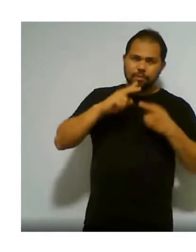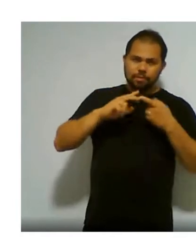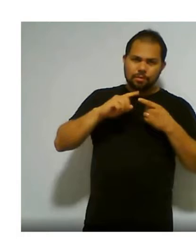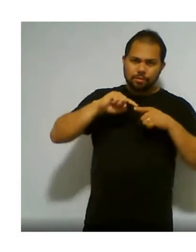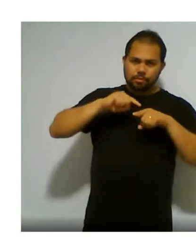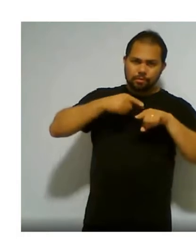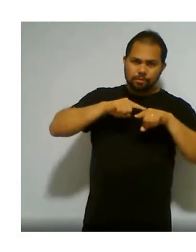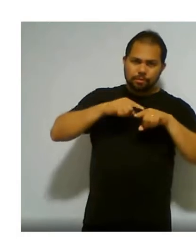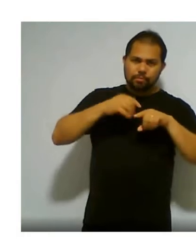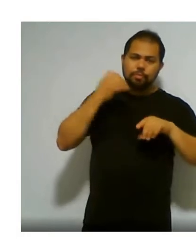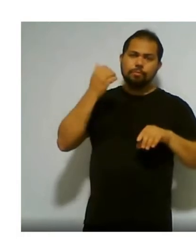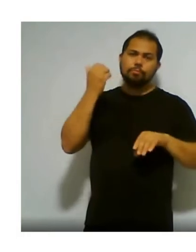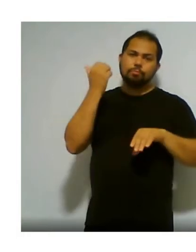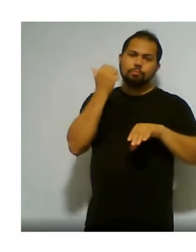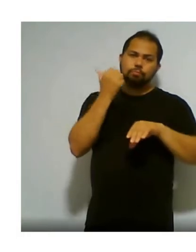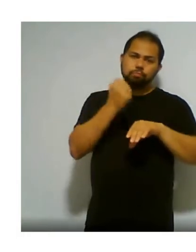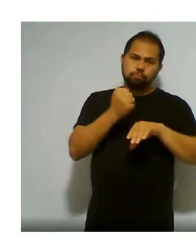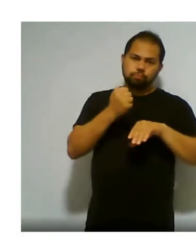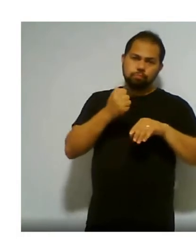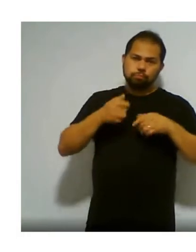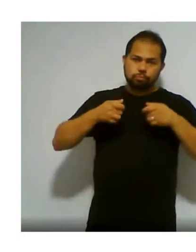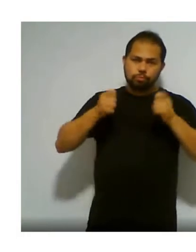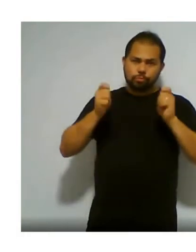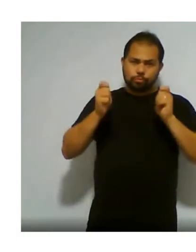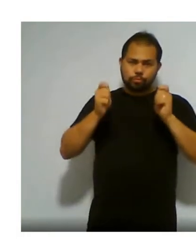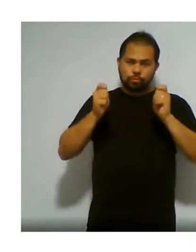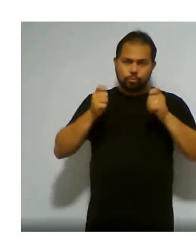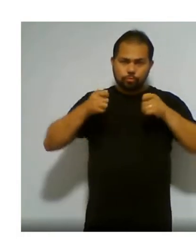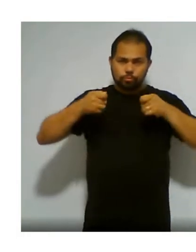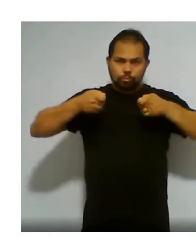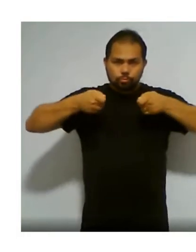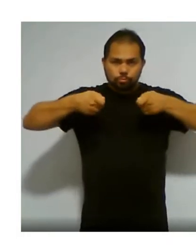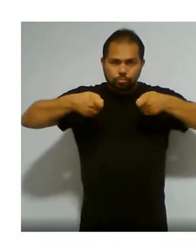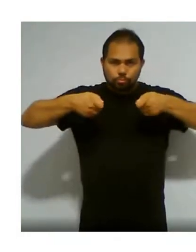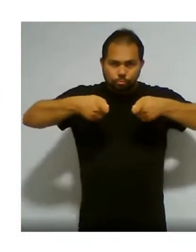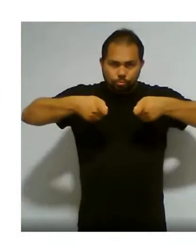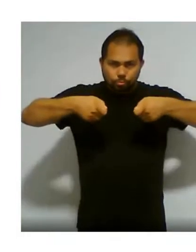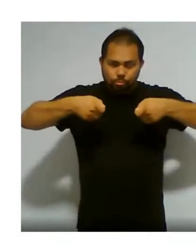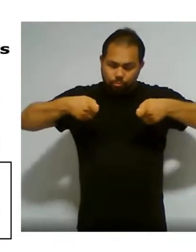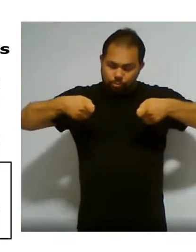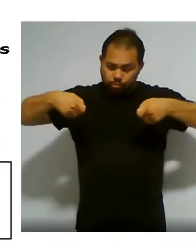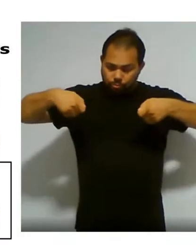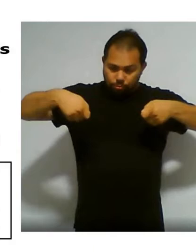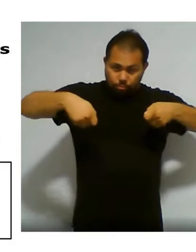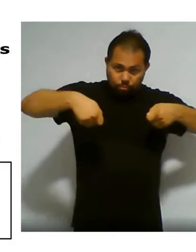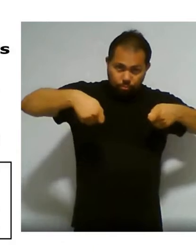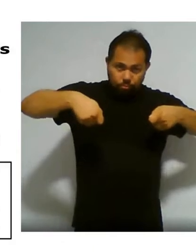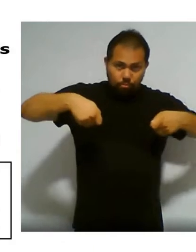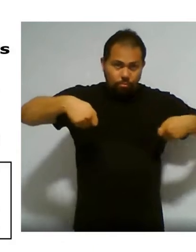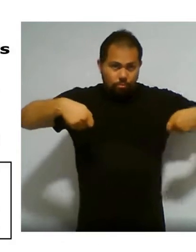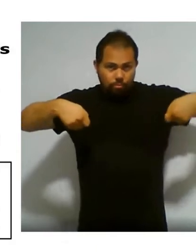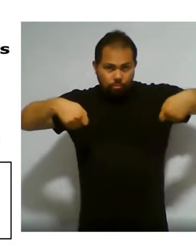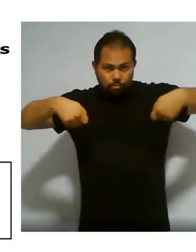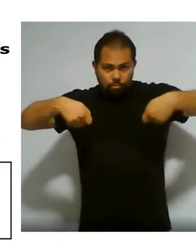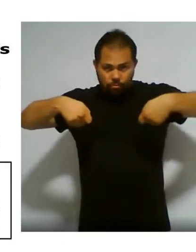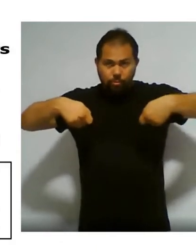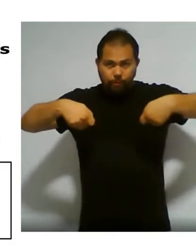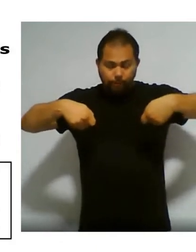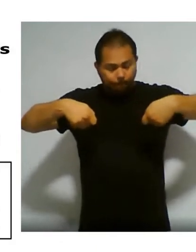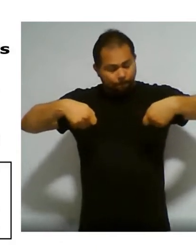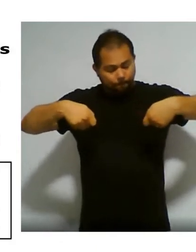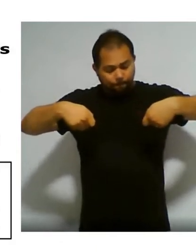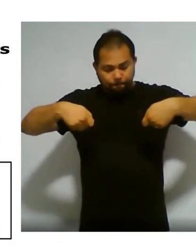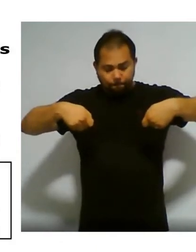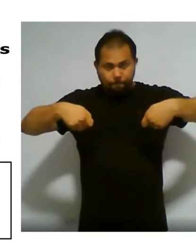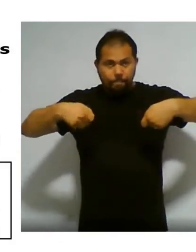não. O multímetro ele tem 2 terminais e aí você pode, por exemplo, encaixar um dos terminais em um